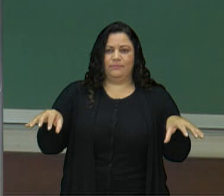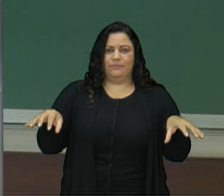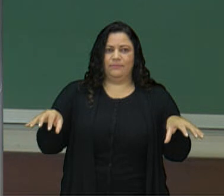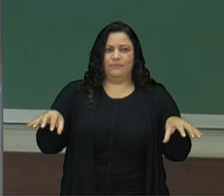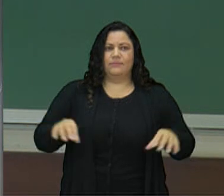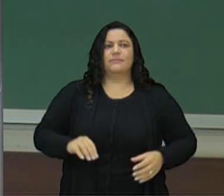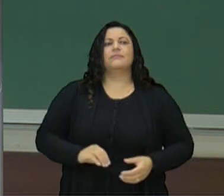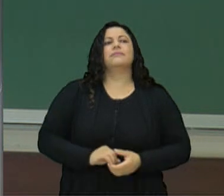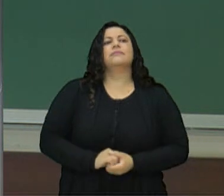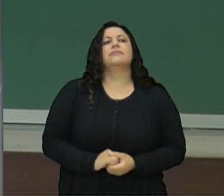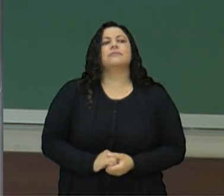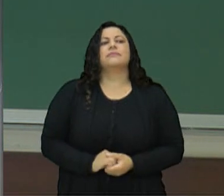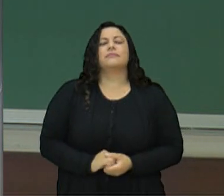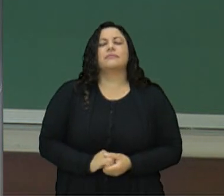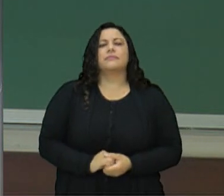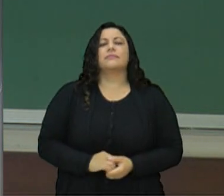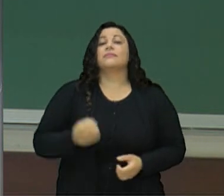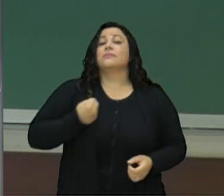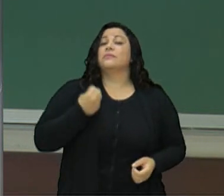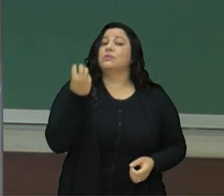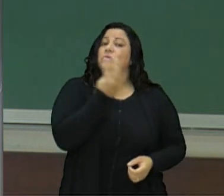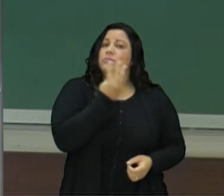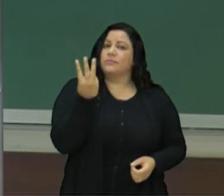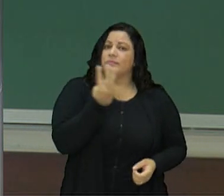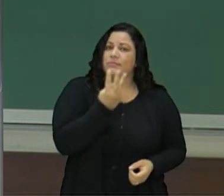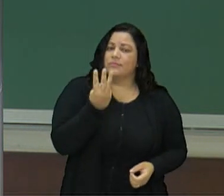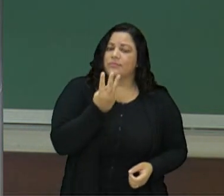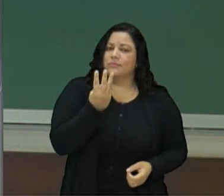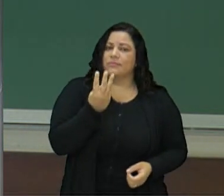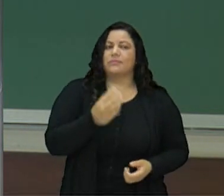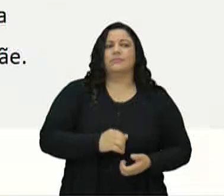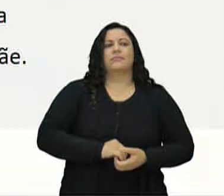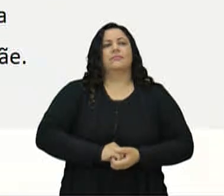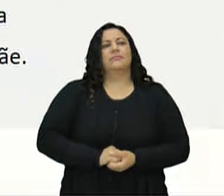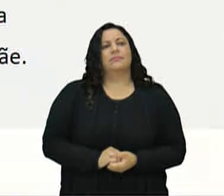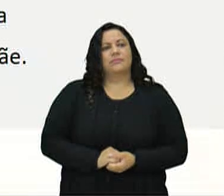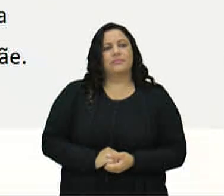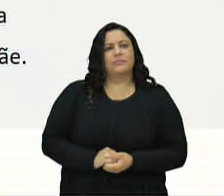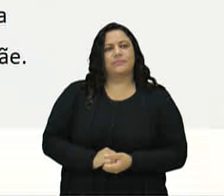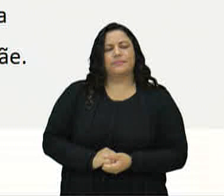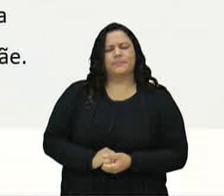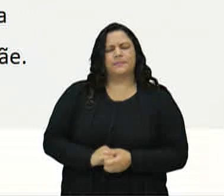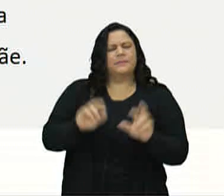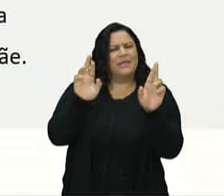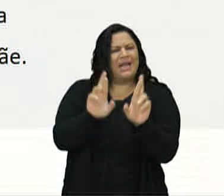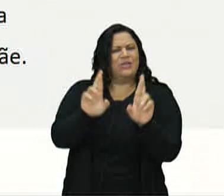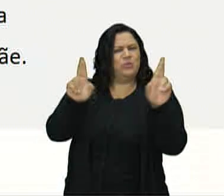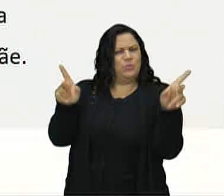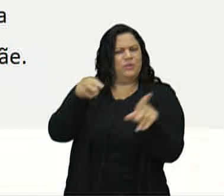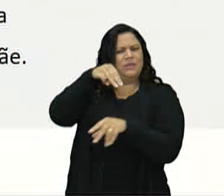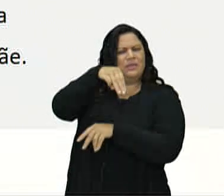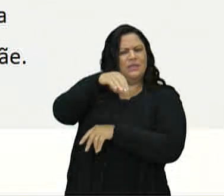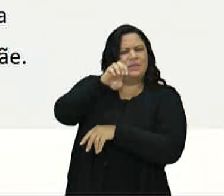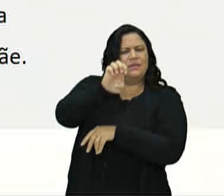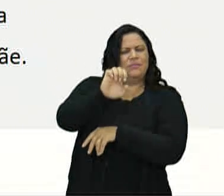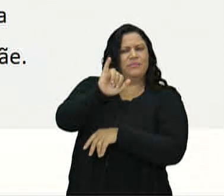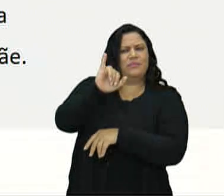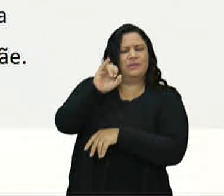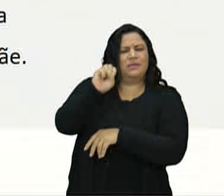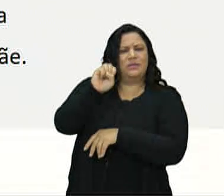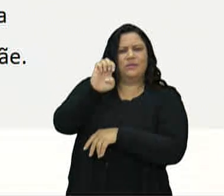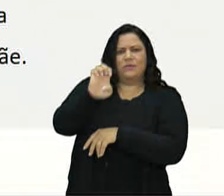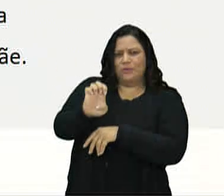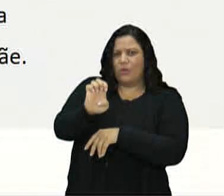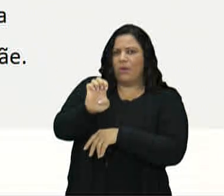Indo em frente. Vamos ver se você gravou bem? Fundação Getúlio Vargas. Uma das diferenças da meiose em relação à